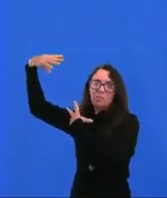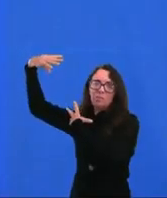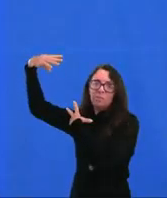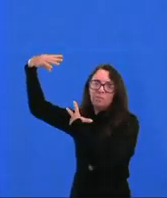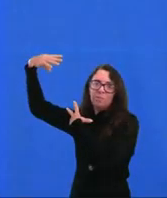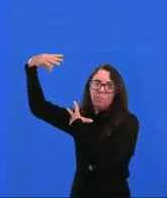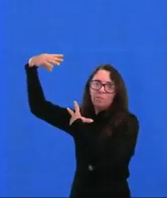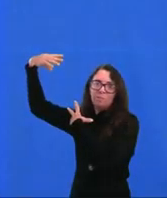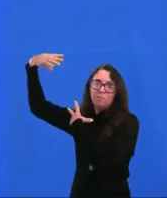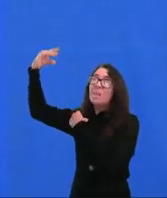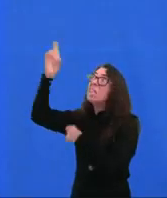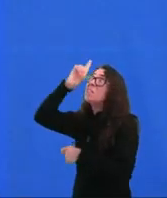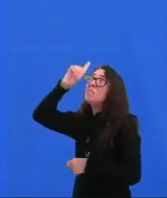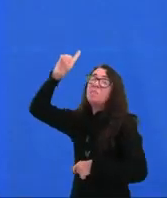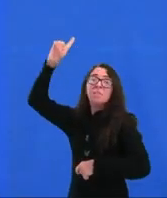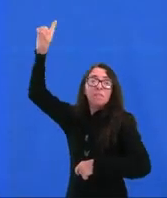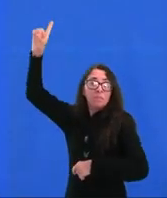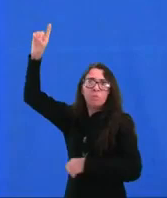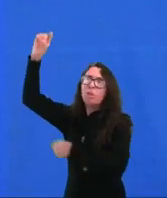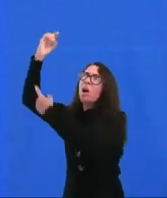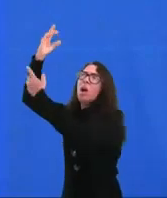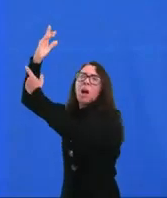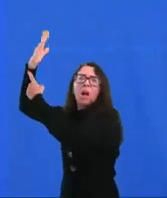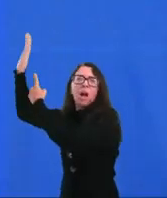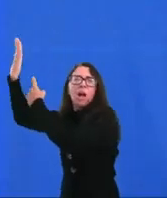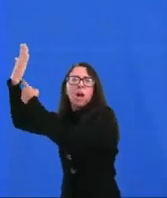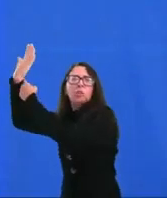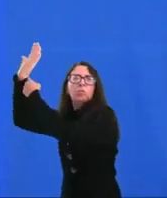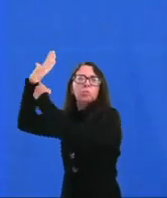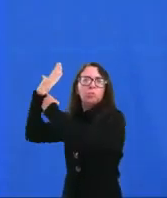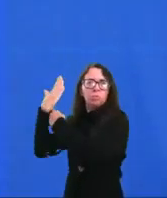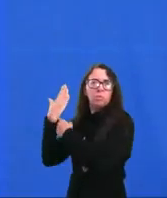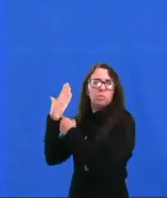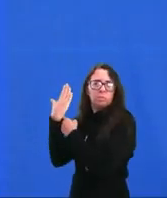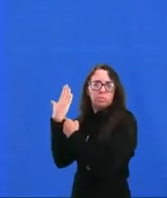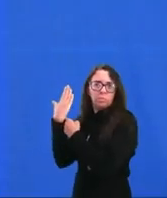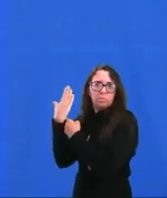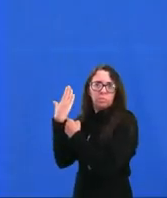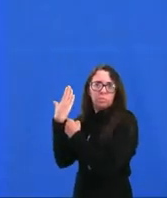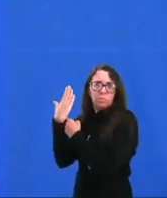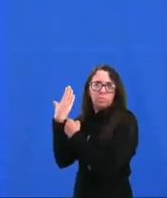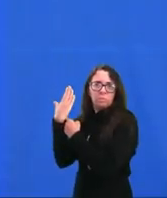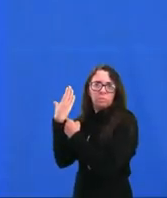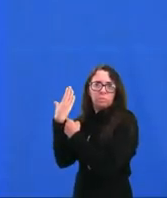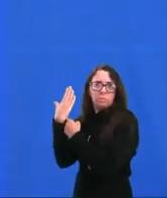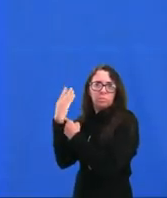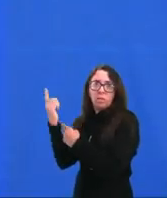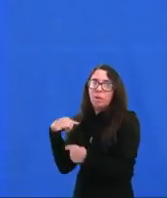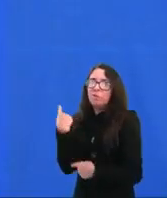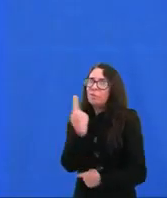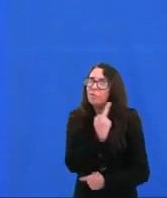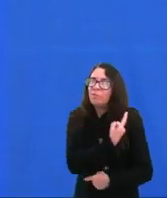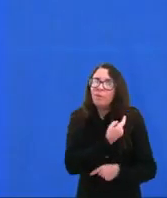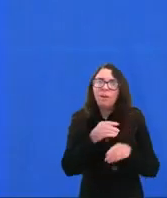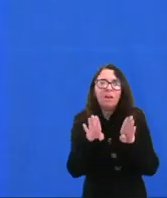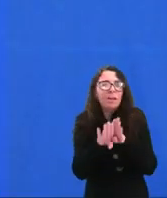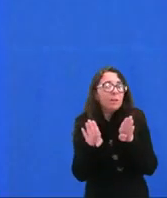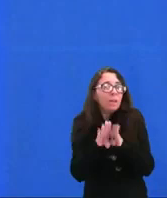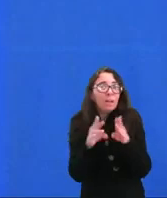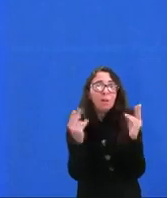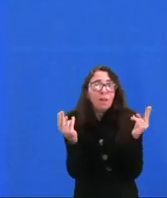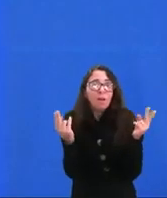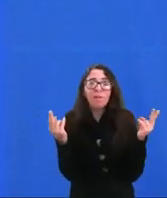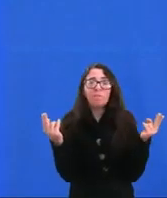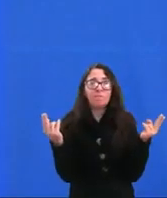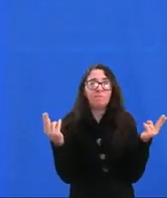e servir o meu próximo como a mim mesmo, incondicionalmente. Eu entendo